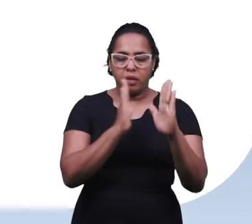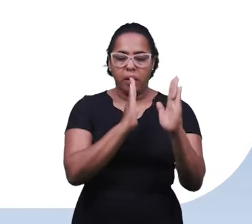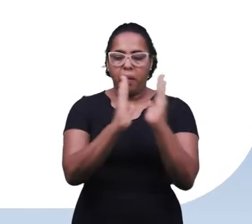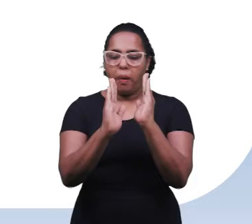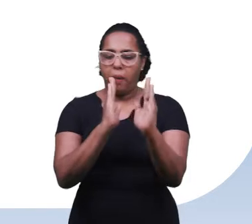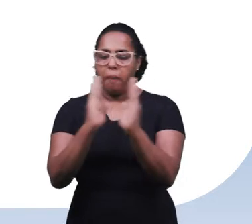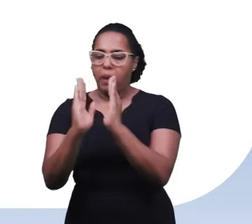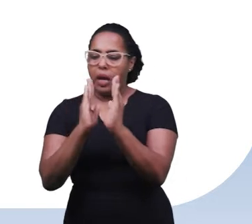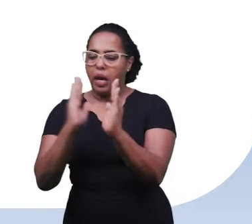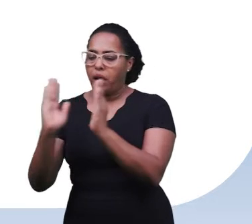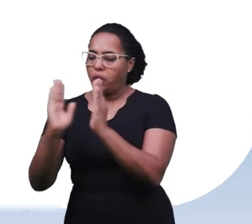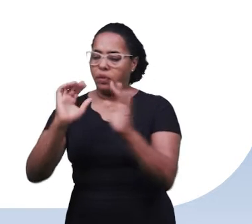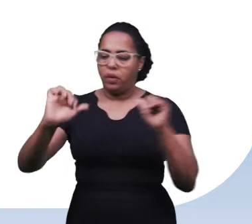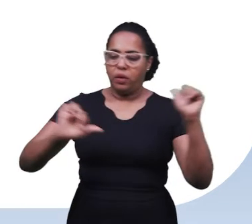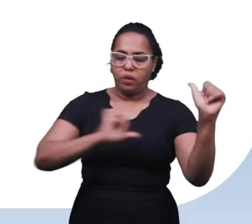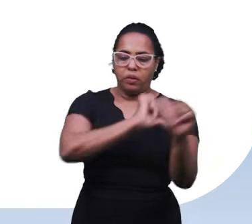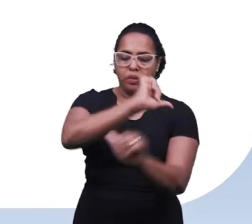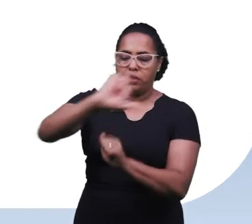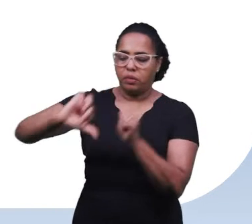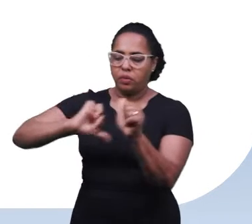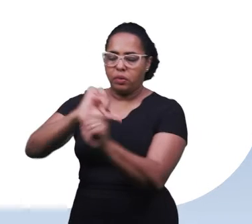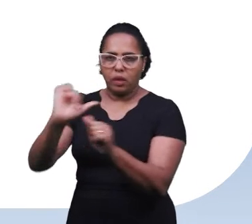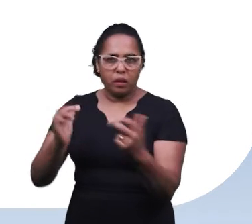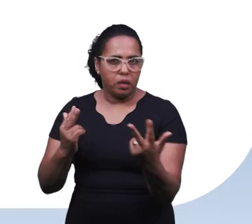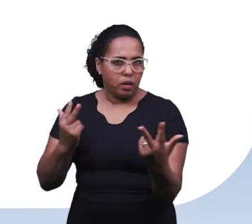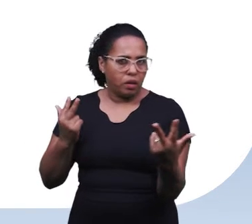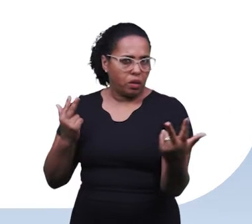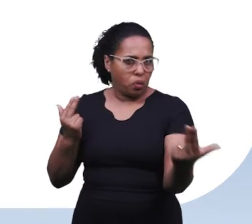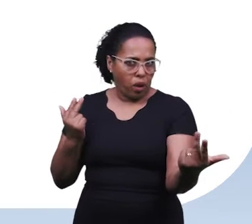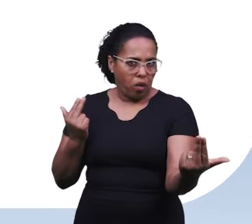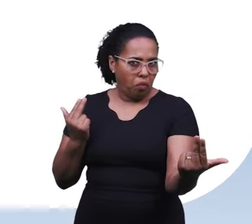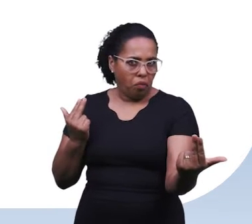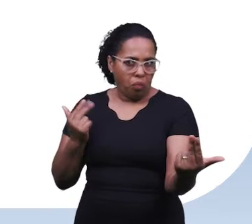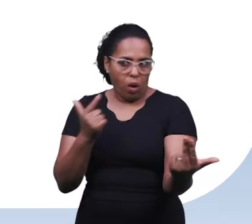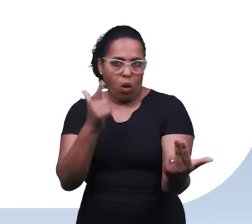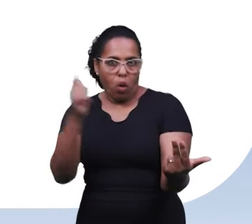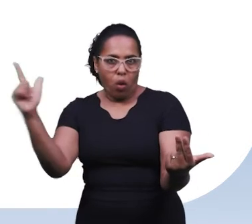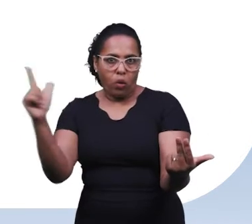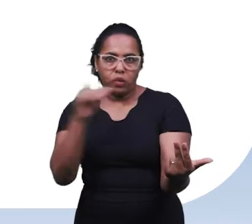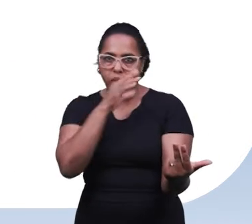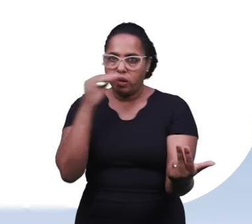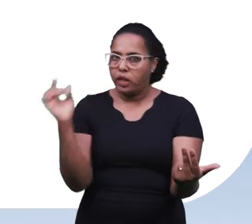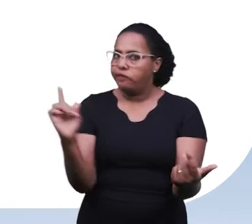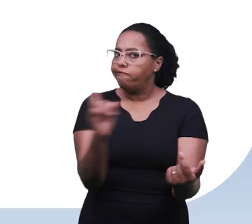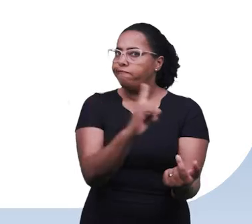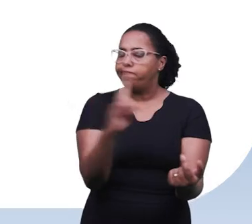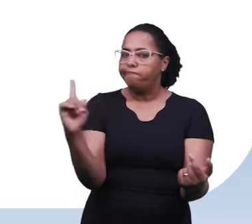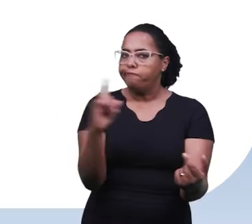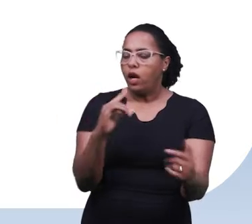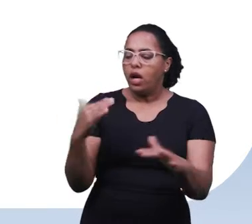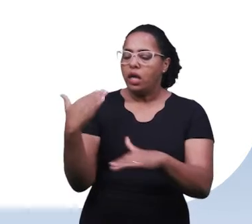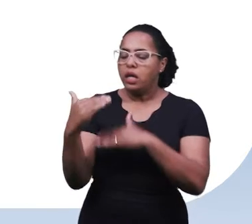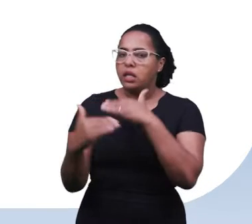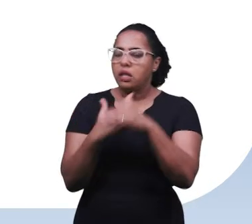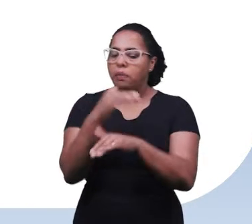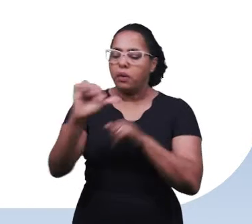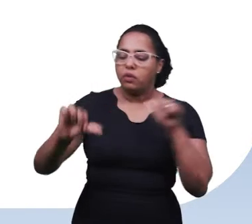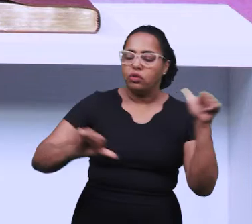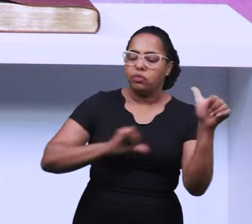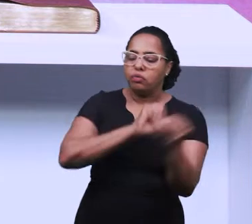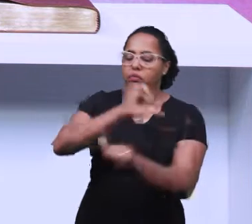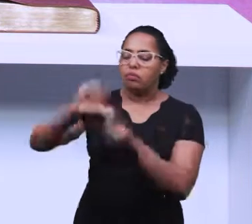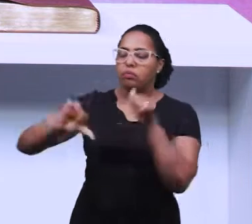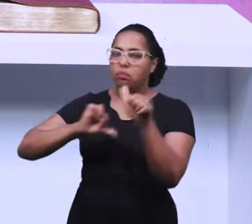essa etapa de transição não vai ser igual para todos os adolescentes. Essa etapa de